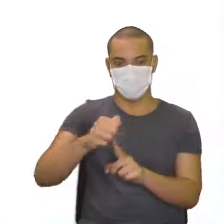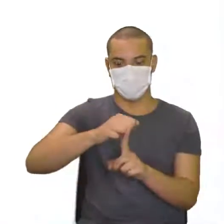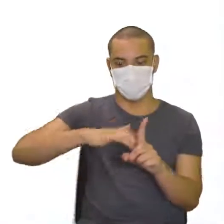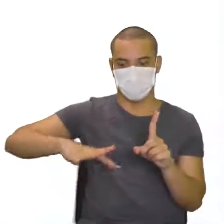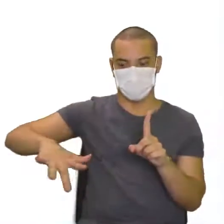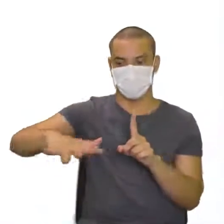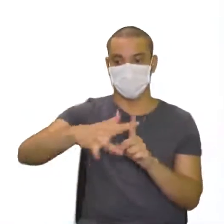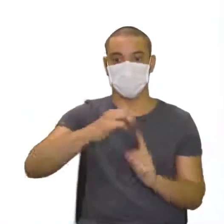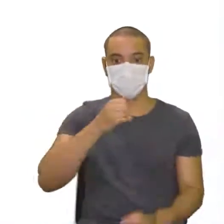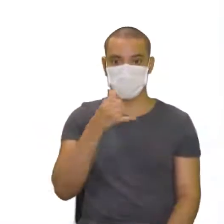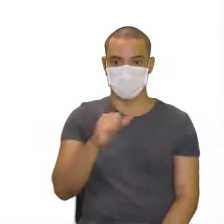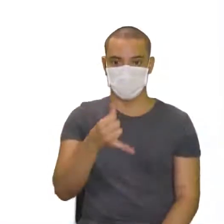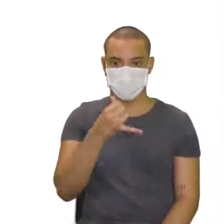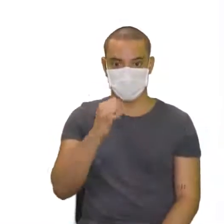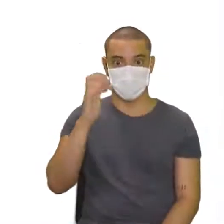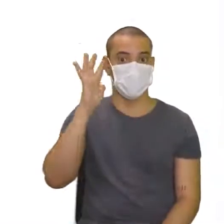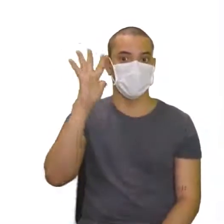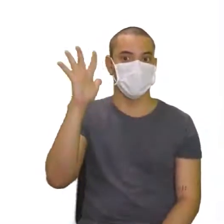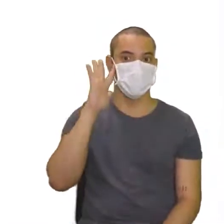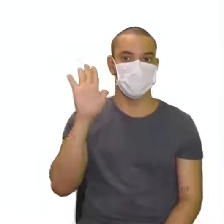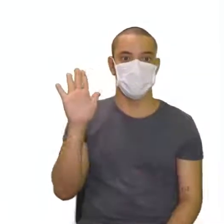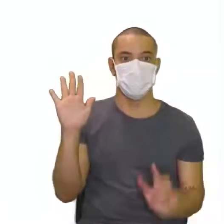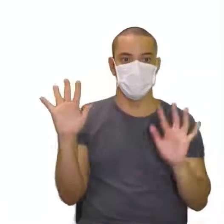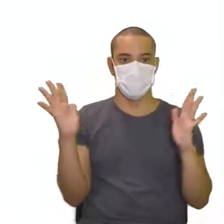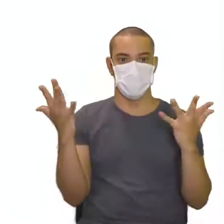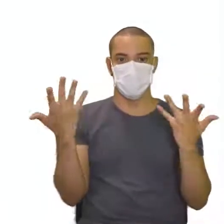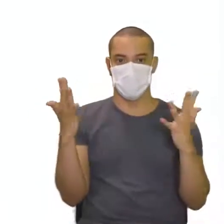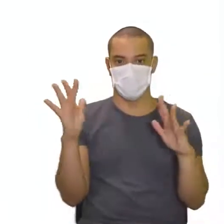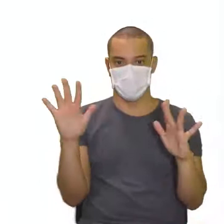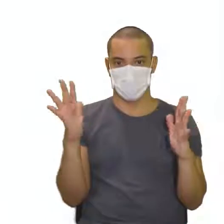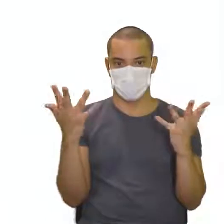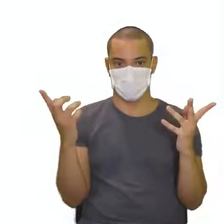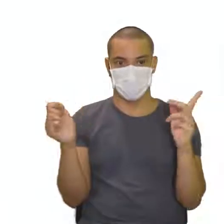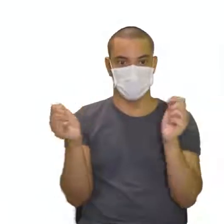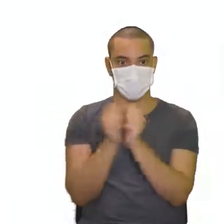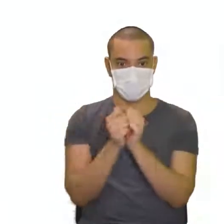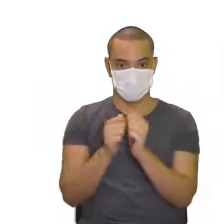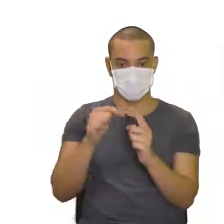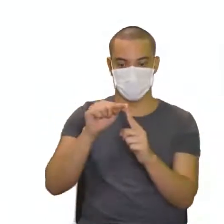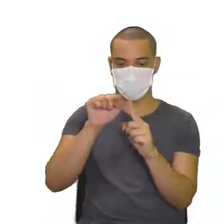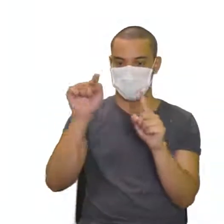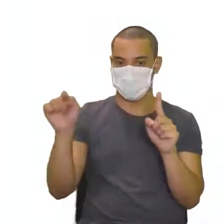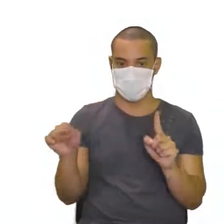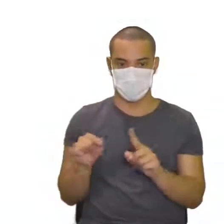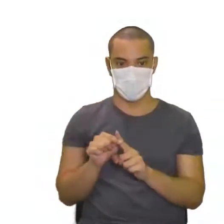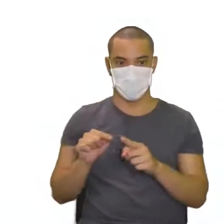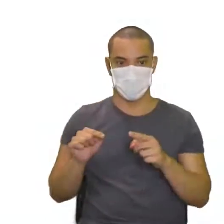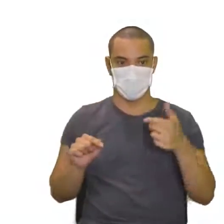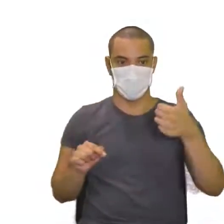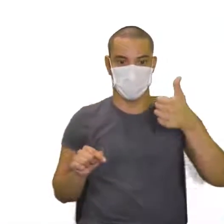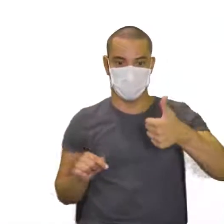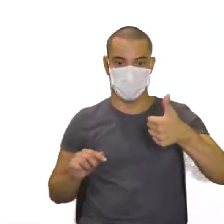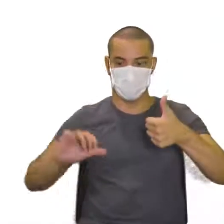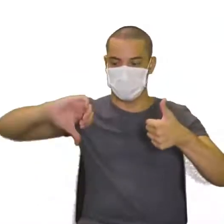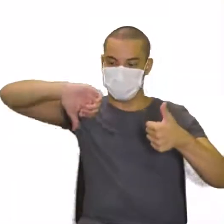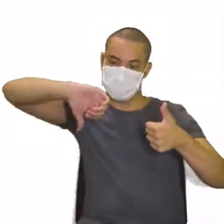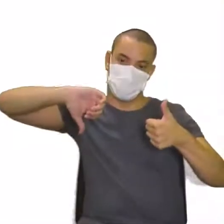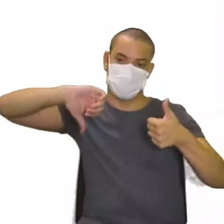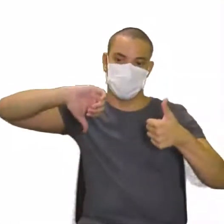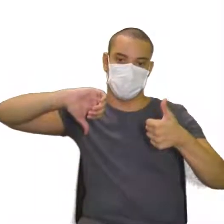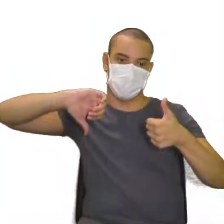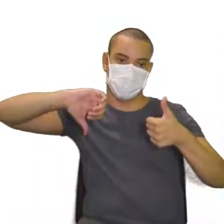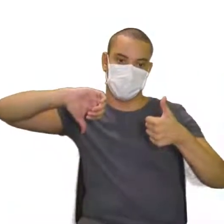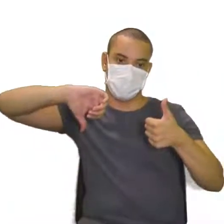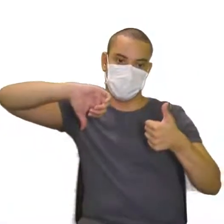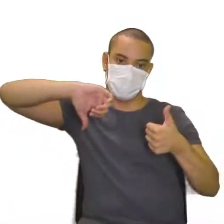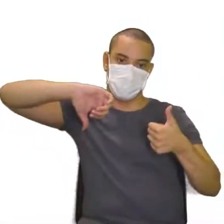ó, imagine ali a mão segurando a espira e o sentido aqui do dedão, olha só, é o